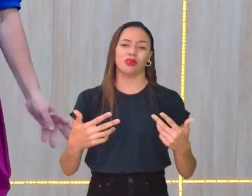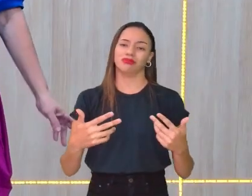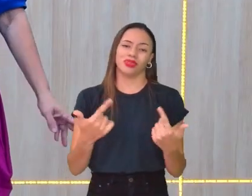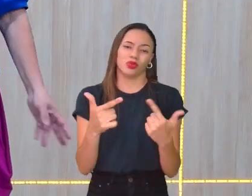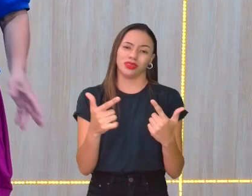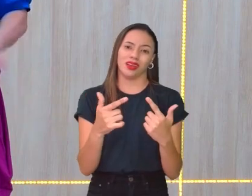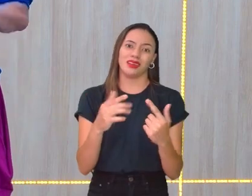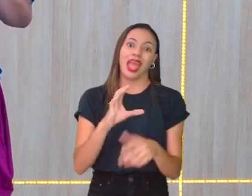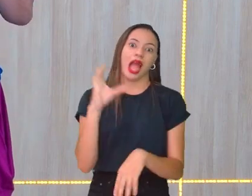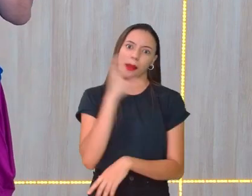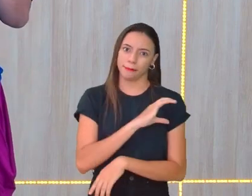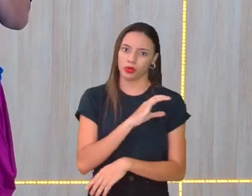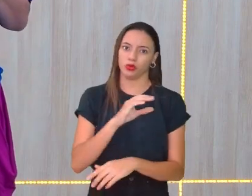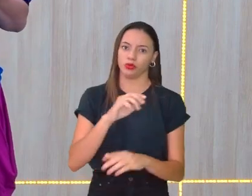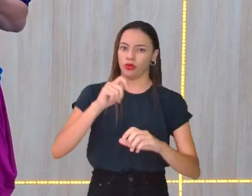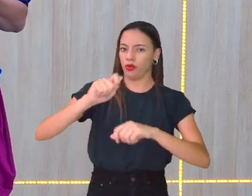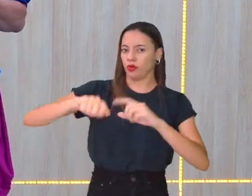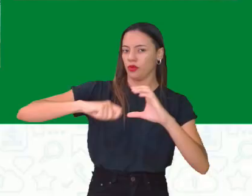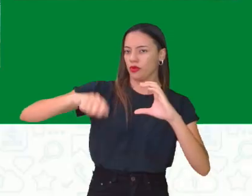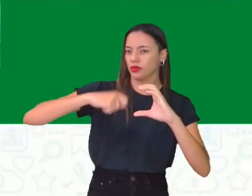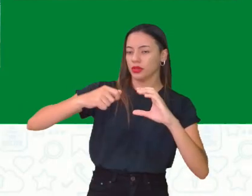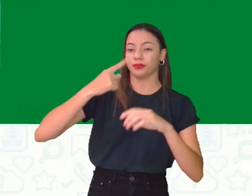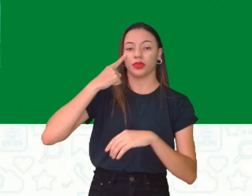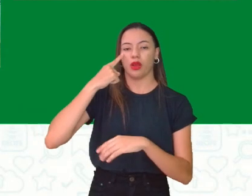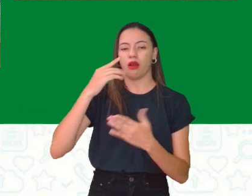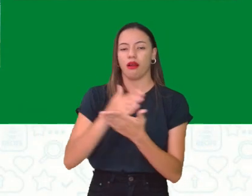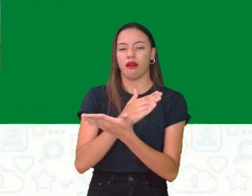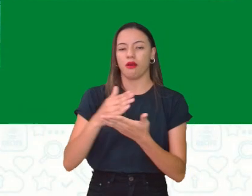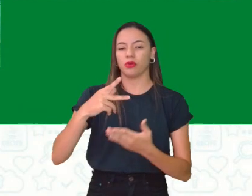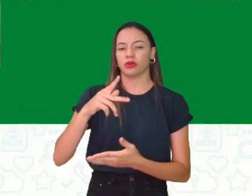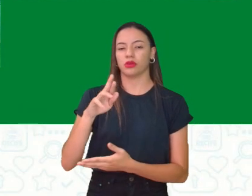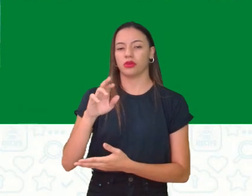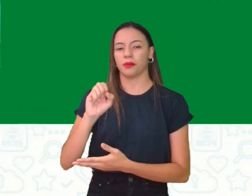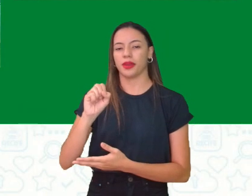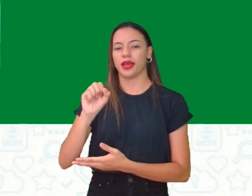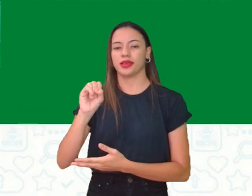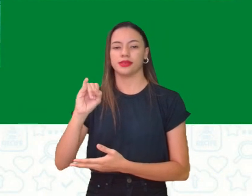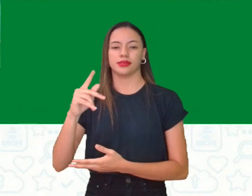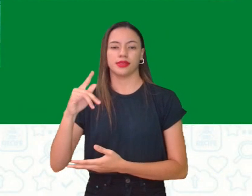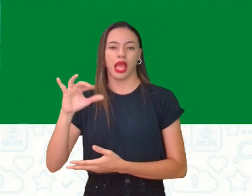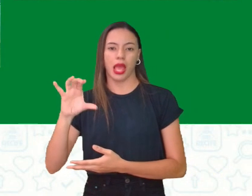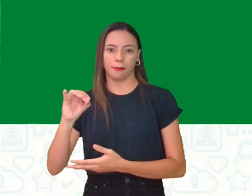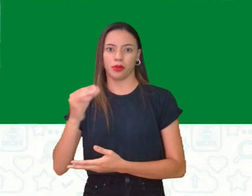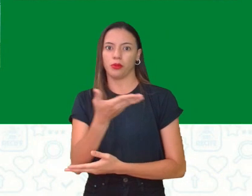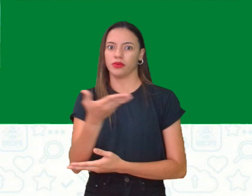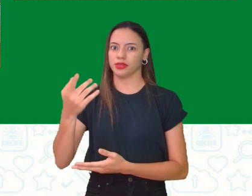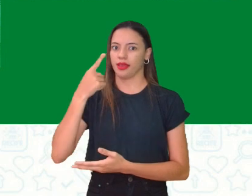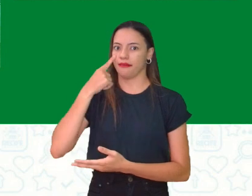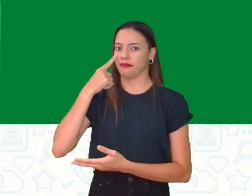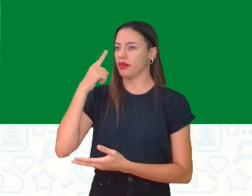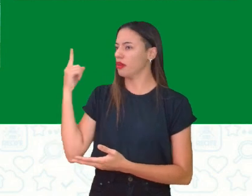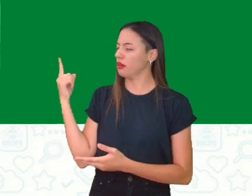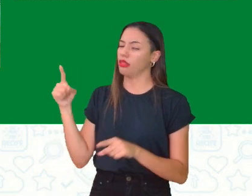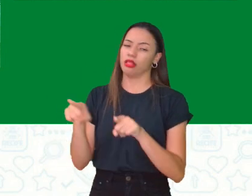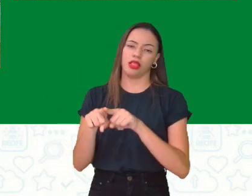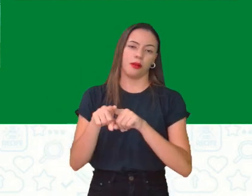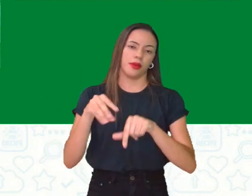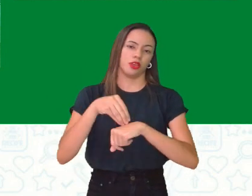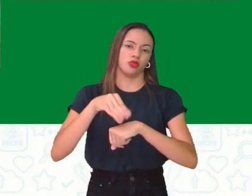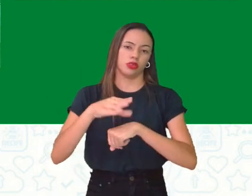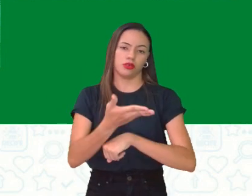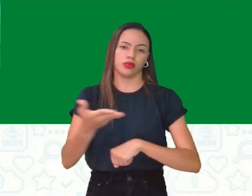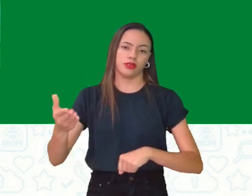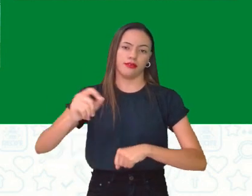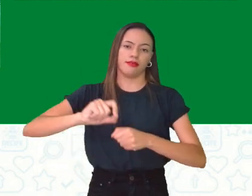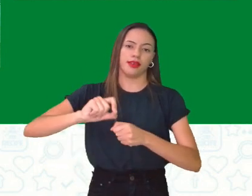rapidinho. Vamos dar uma olhadinha em alguns presépios que eu trouxe para vocês, como uma sugestão para vocês fazerem na escola